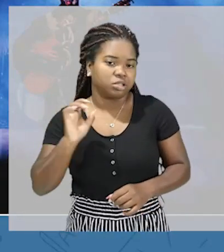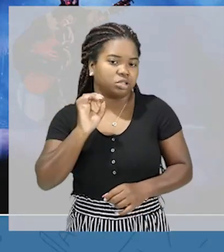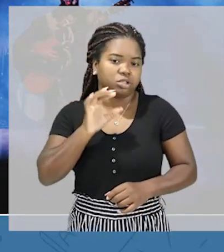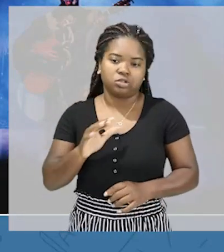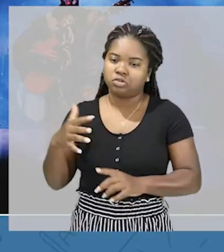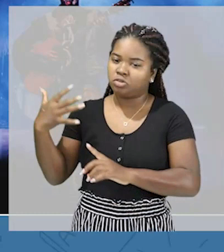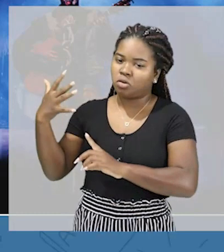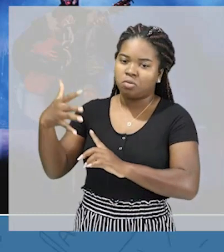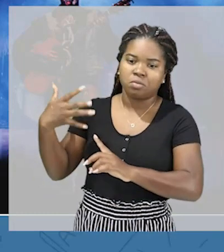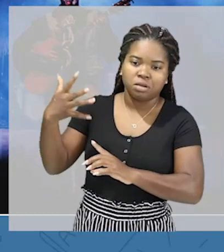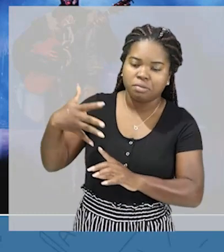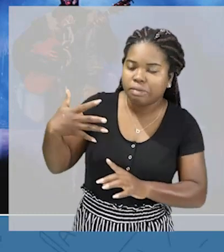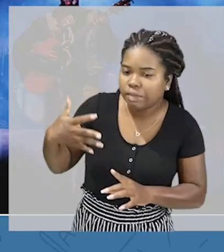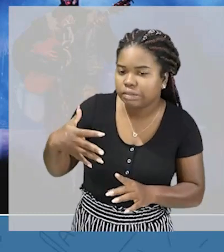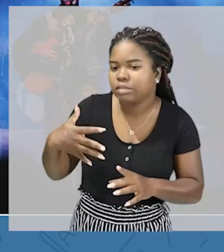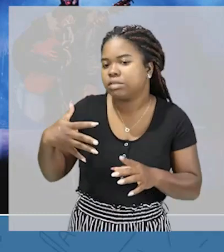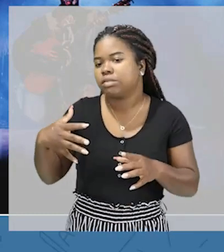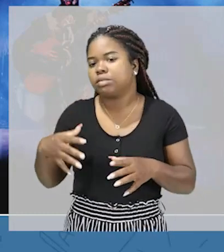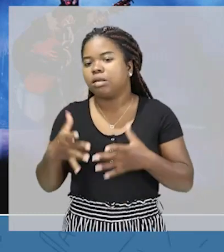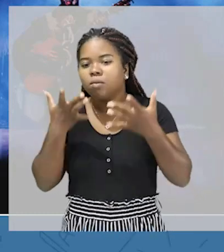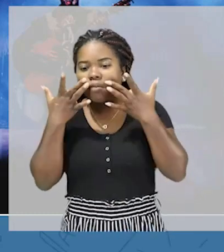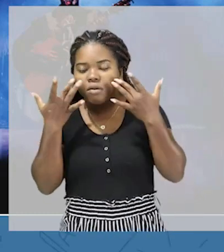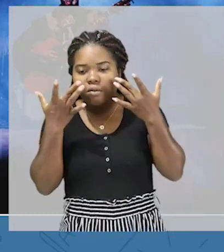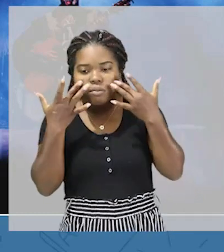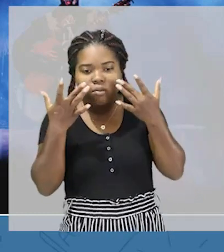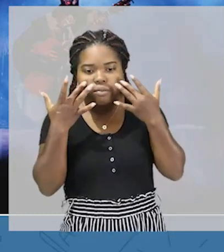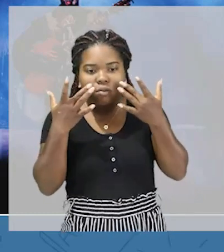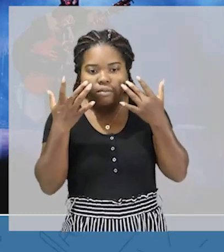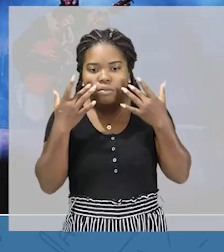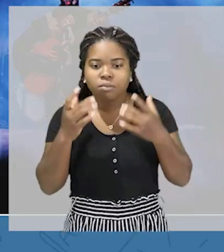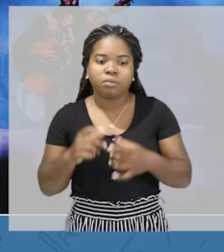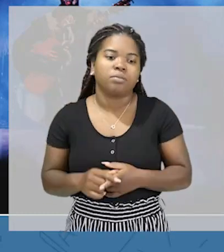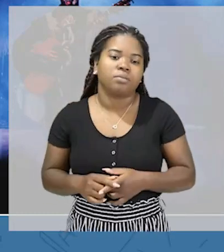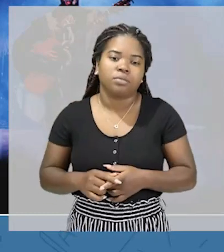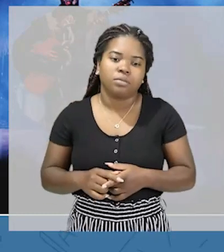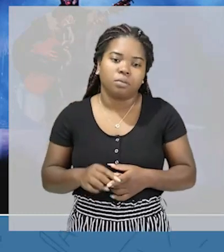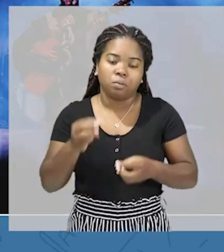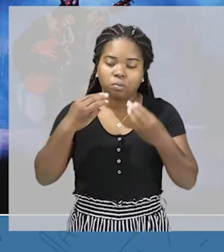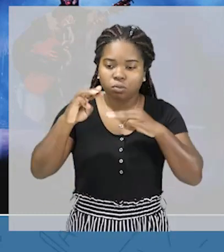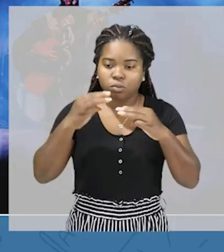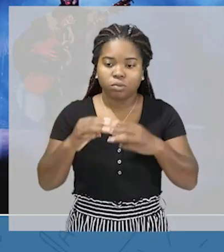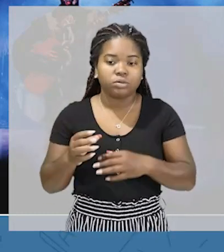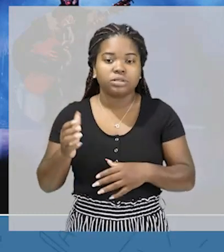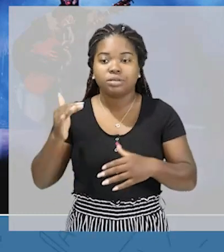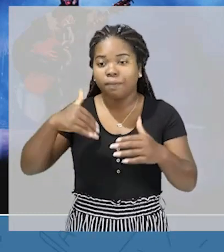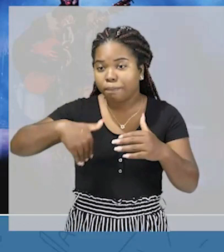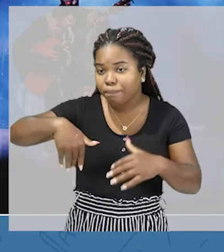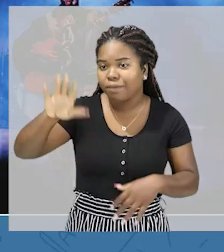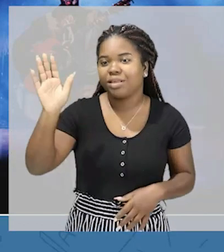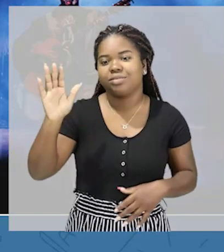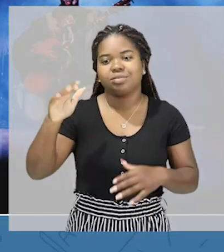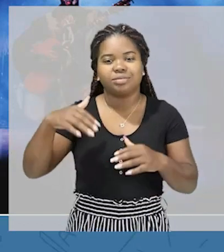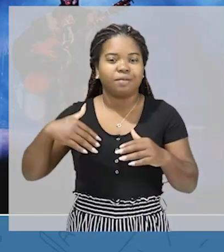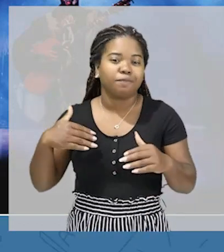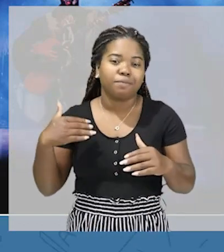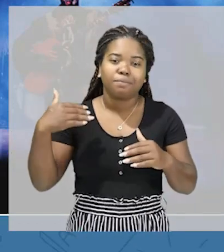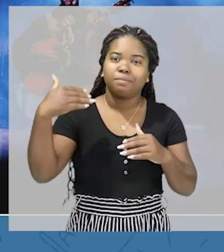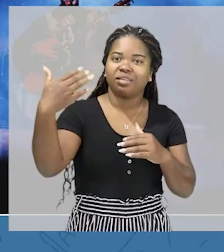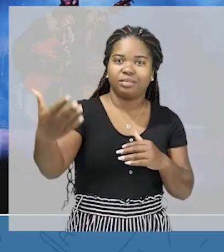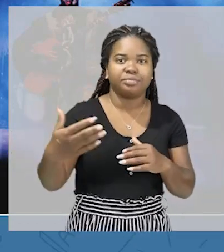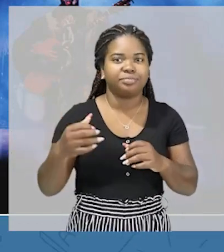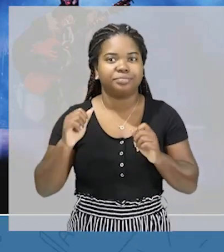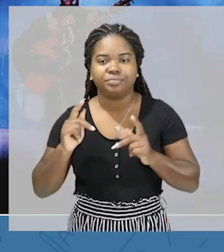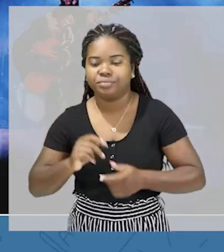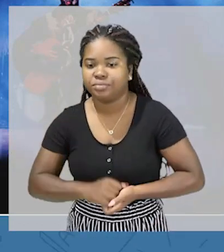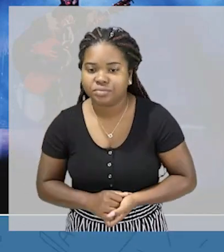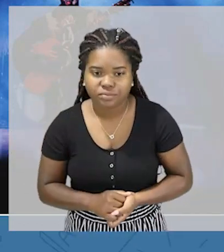uma apresentação teatral, não é só uma apresentação musical, vai mais além do que isso. Um exemplo disso é que os artistas que